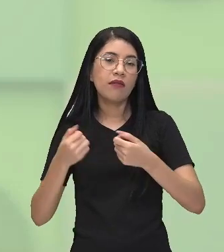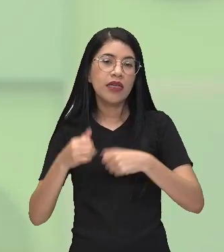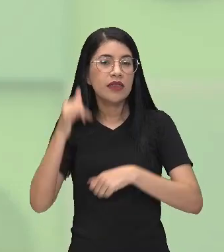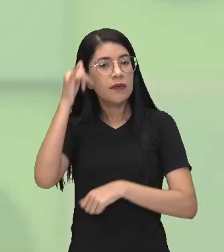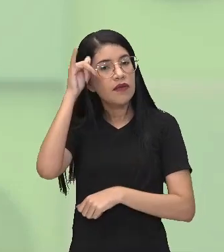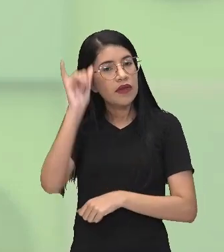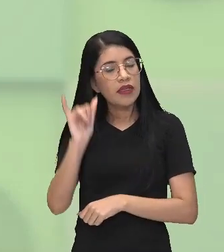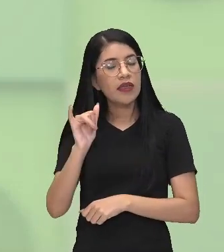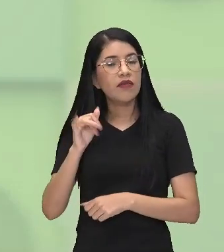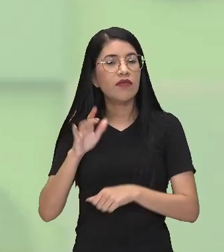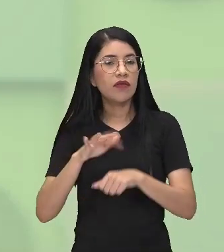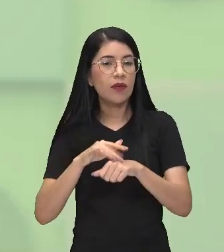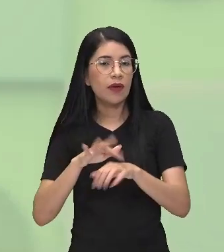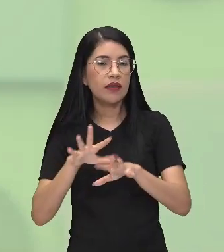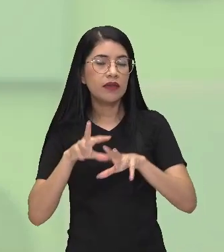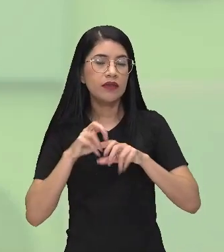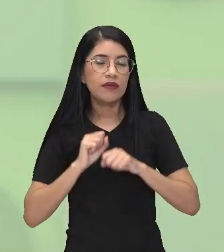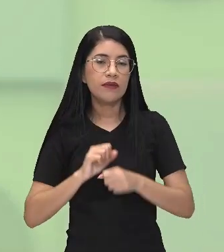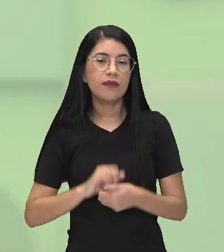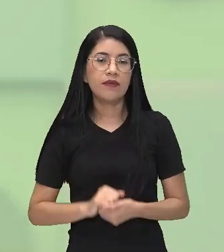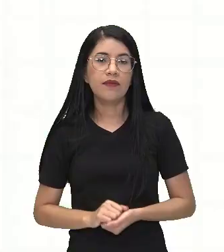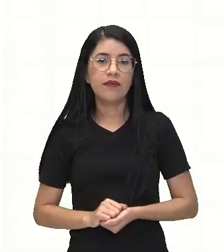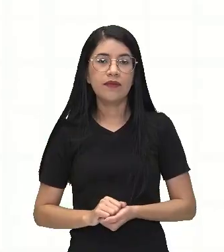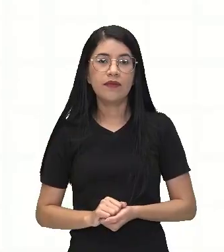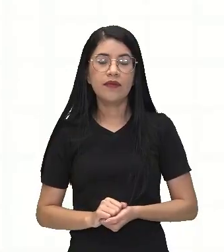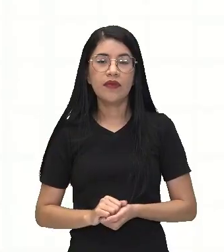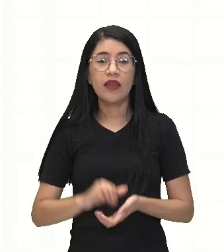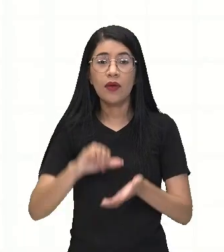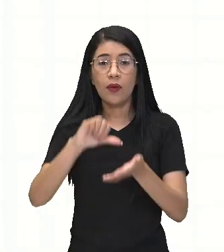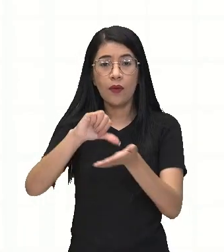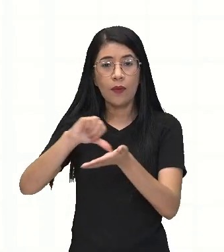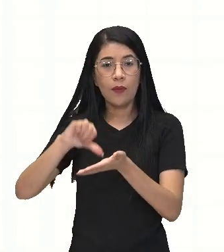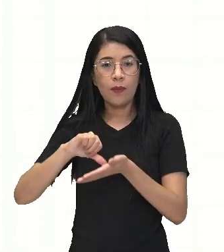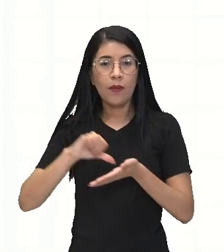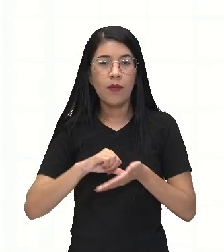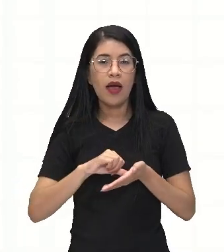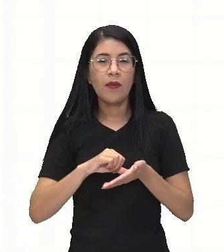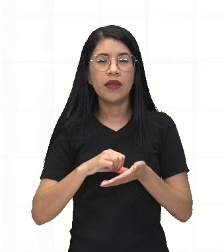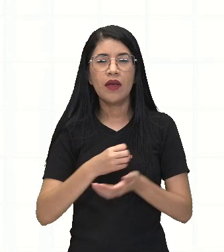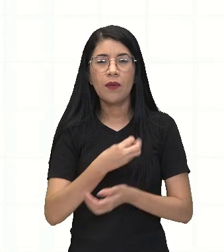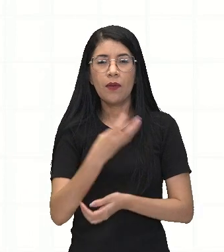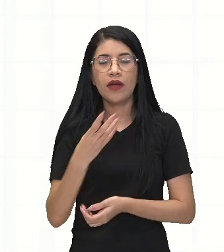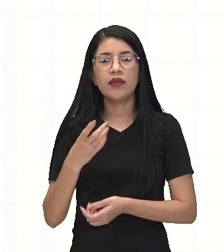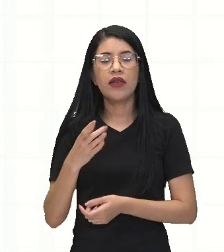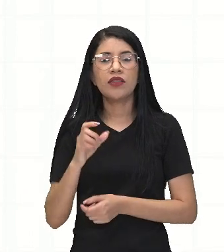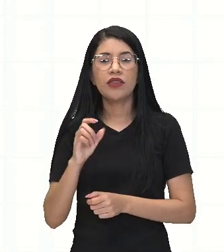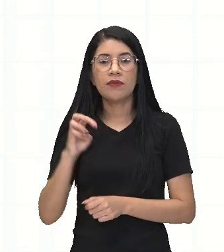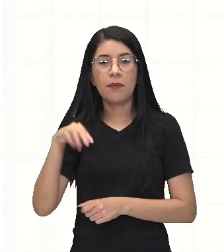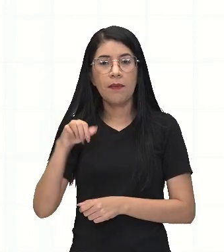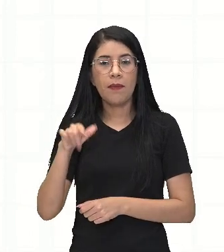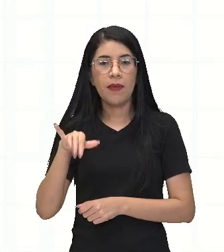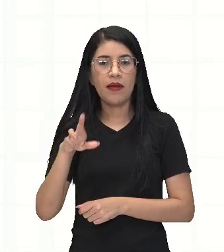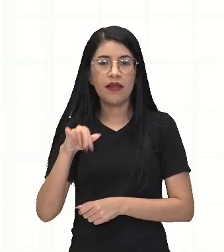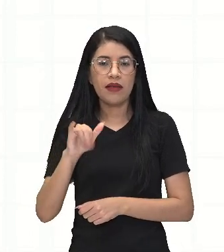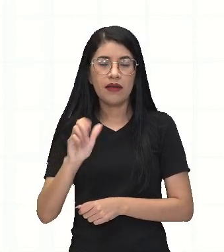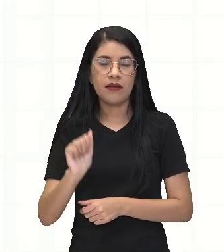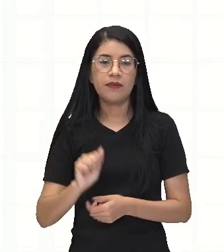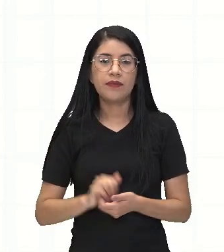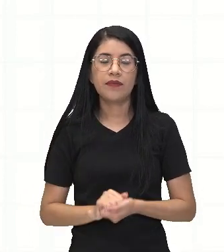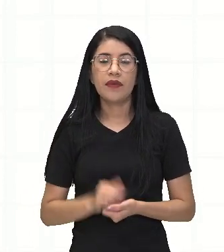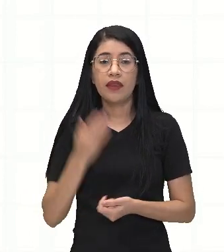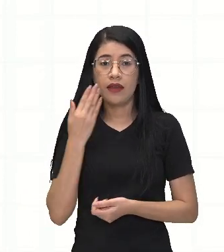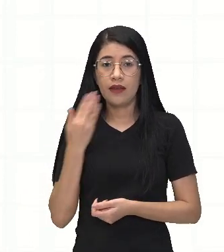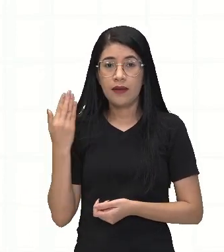adoecer. Tá? Vamos ver um mapa de distribuição de casos de malária, que é aquilo, ó, toda a